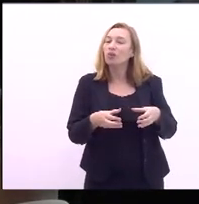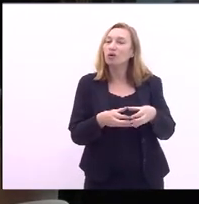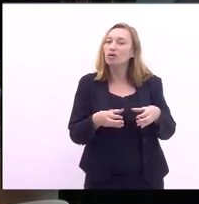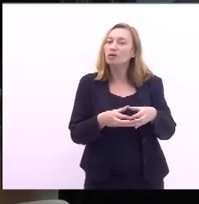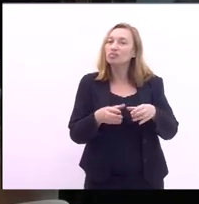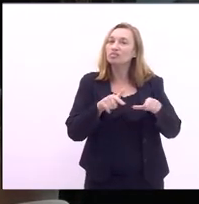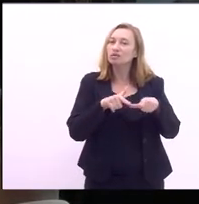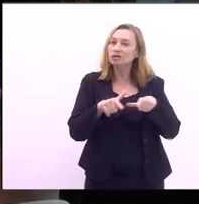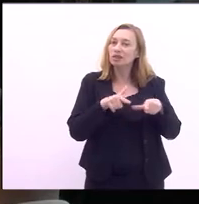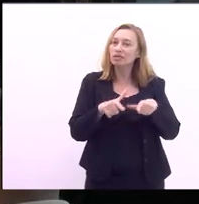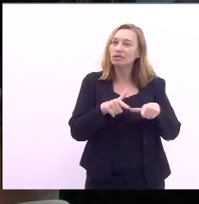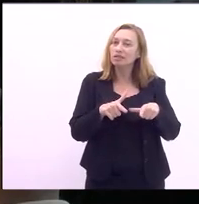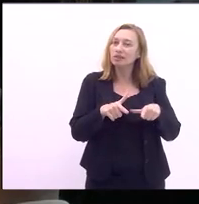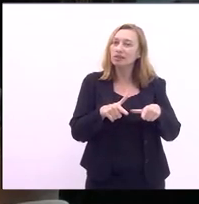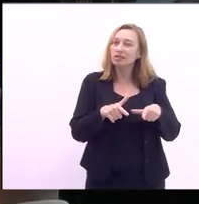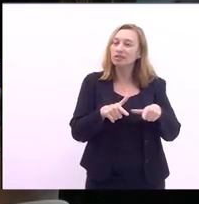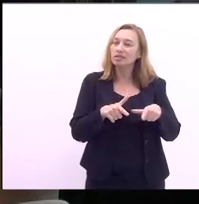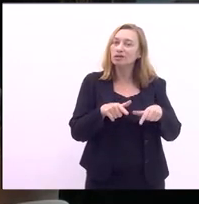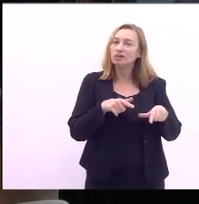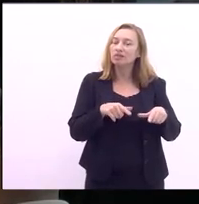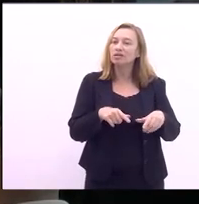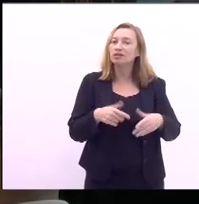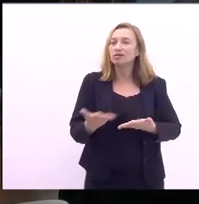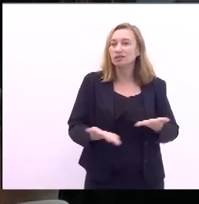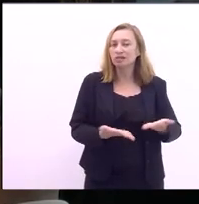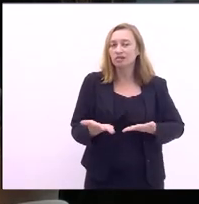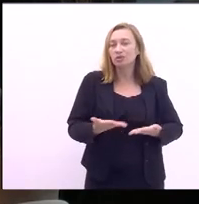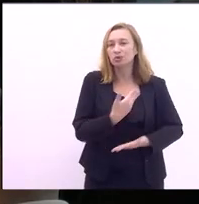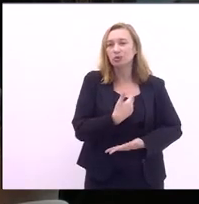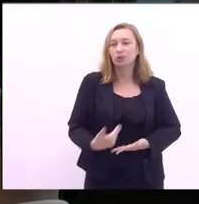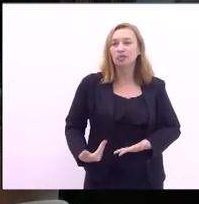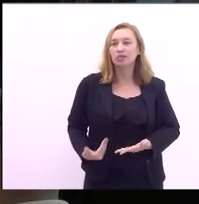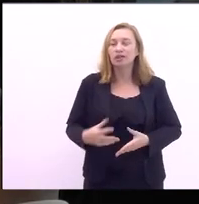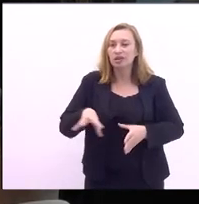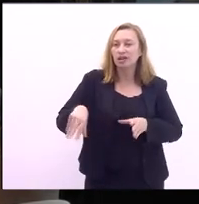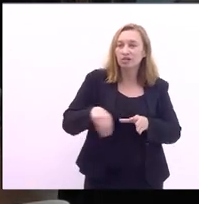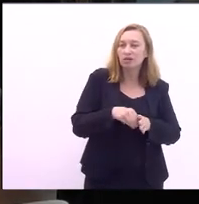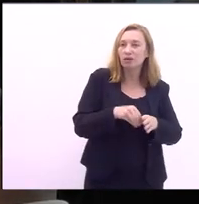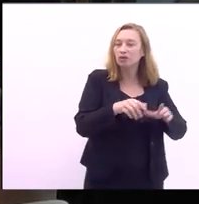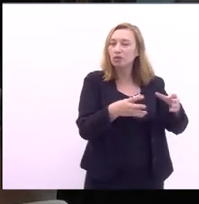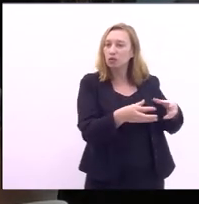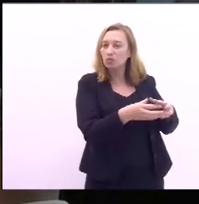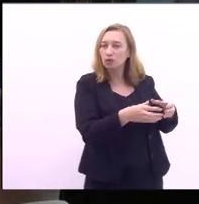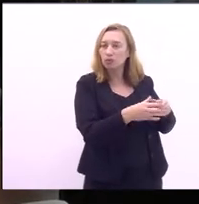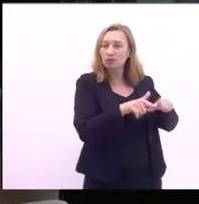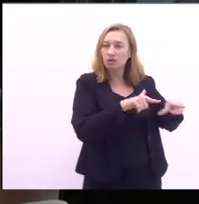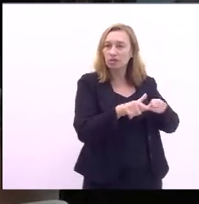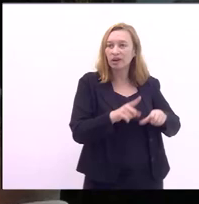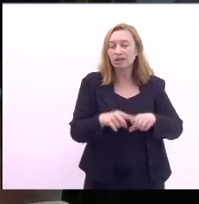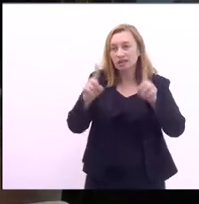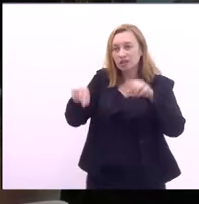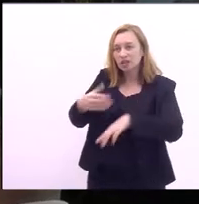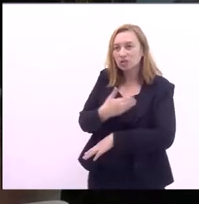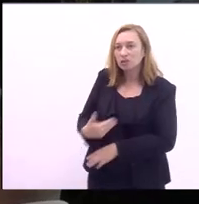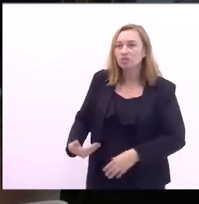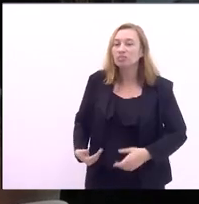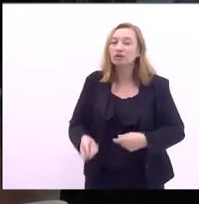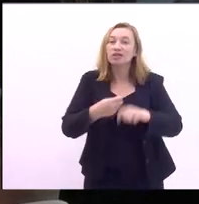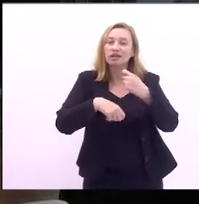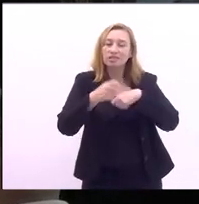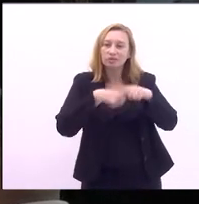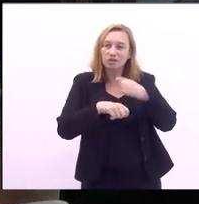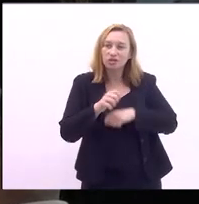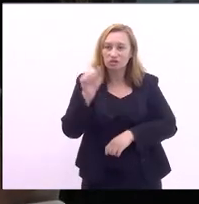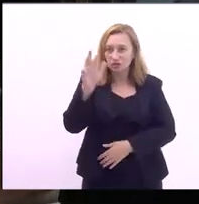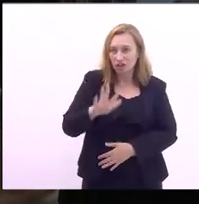do trabalho e é serviço público. Então, envolve a classe trabalhadora, os servidores públicos e a administração de um